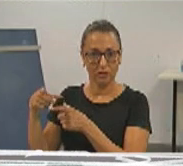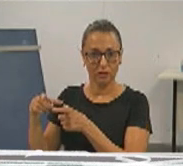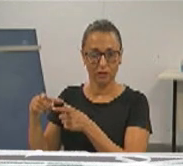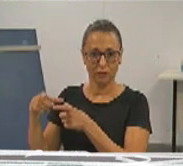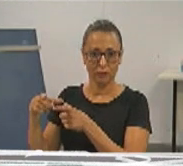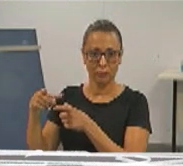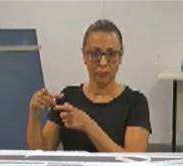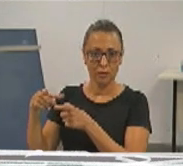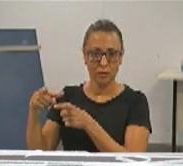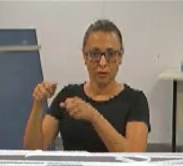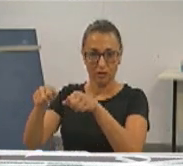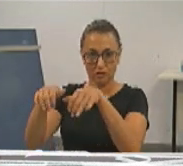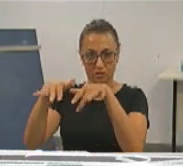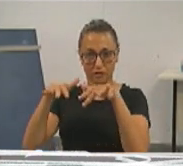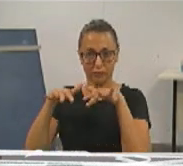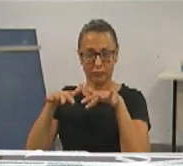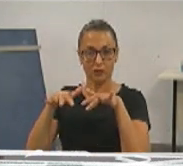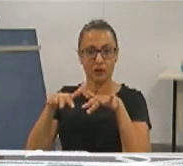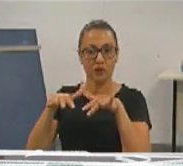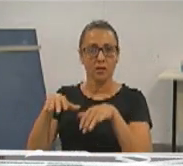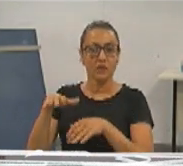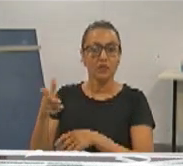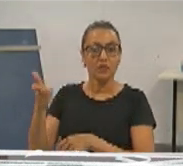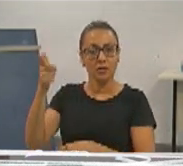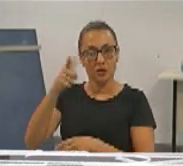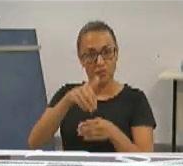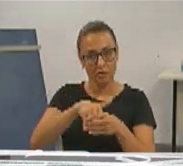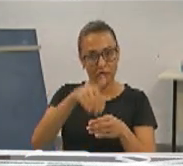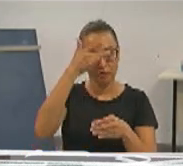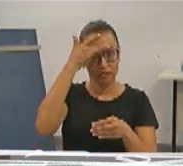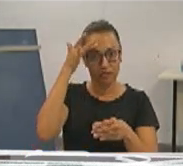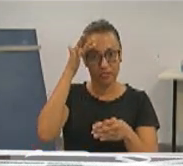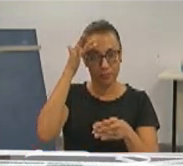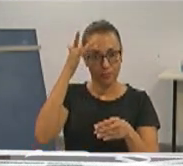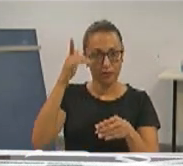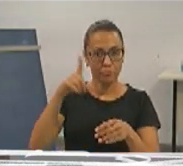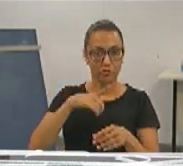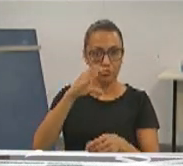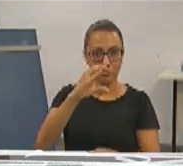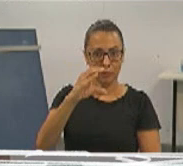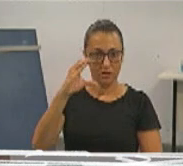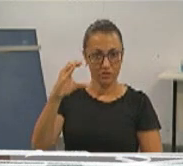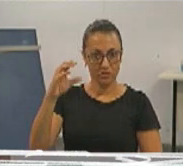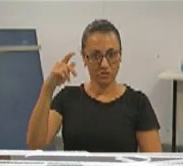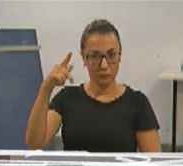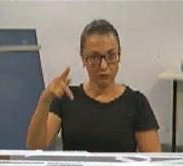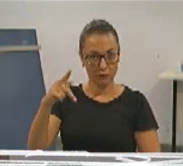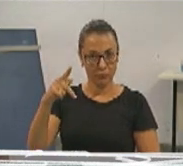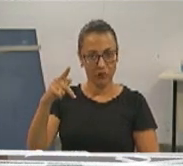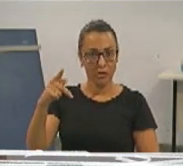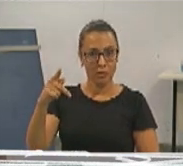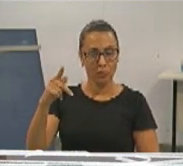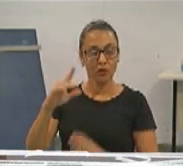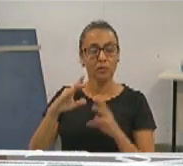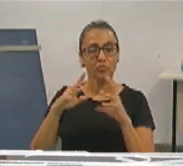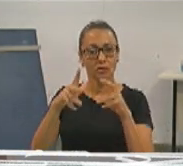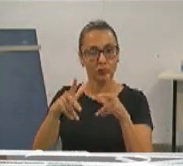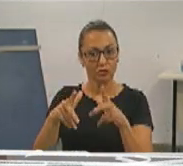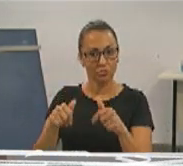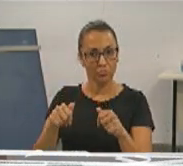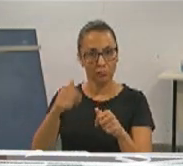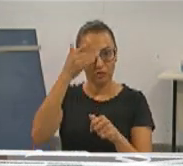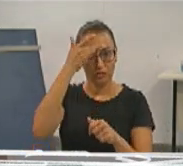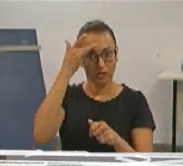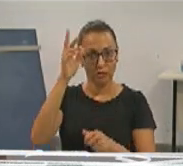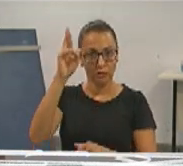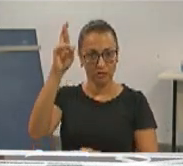do público, enquanto que os candidatos e a CCP e todo o cerimonial será